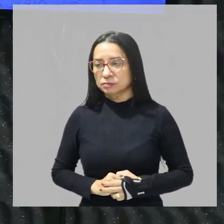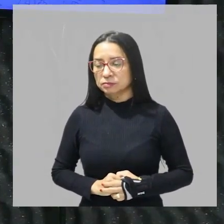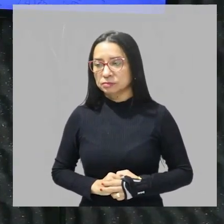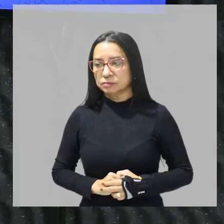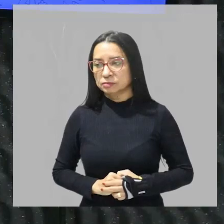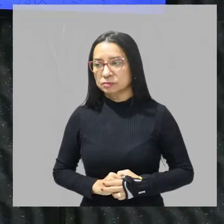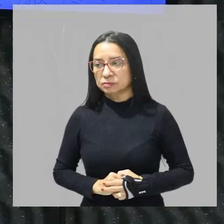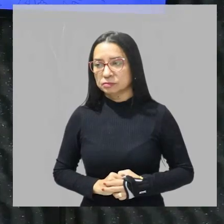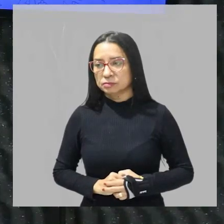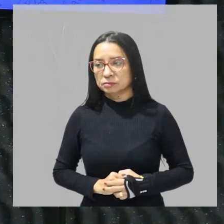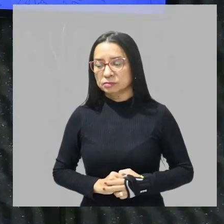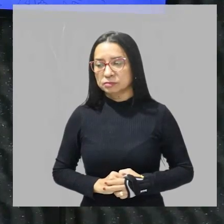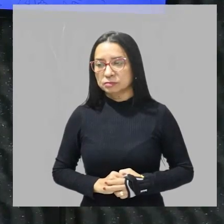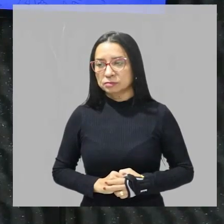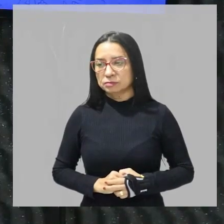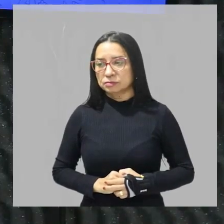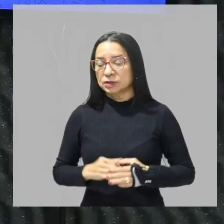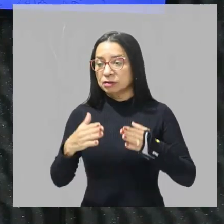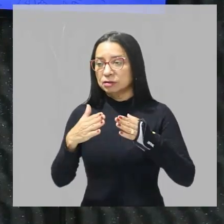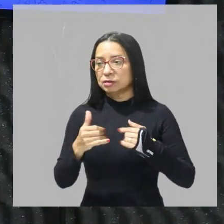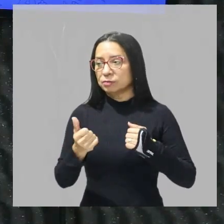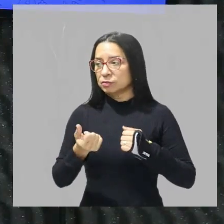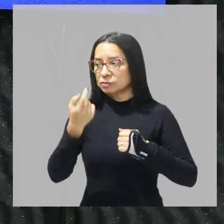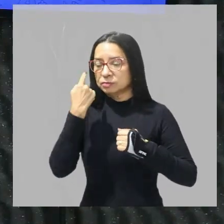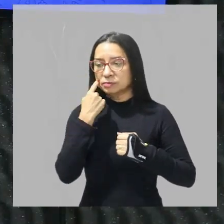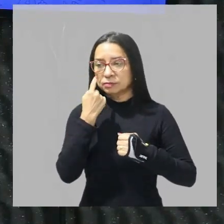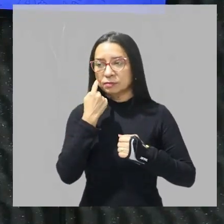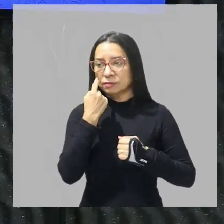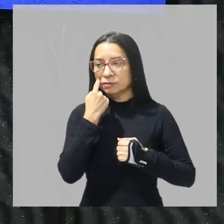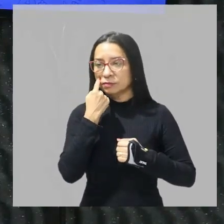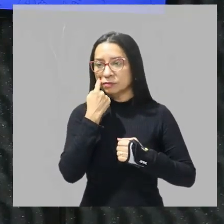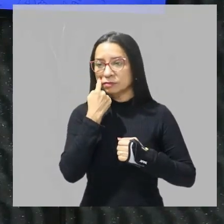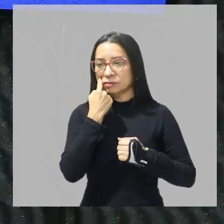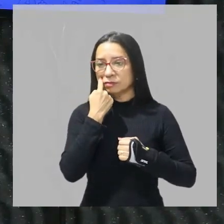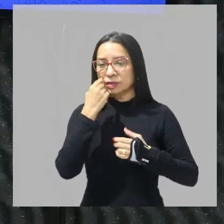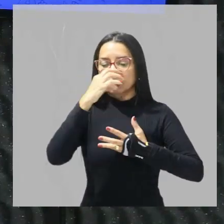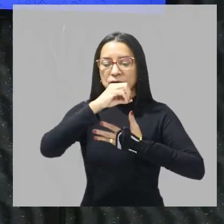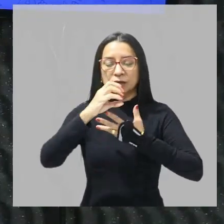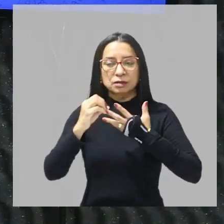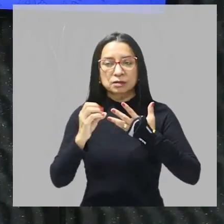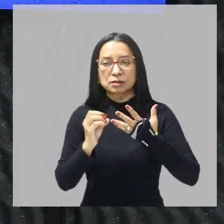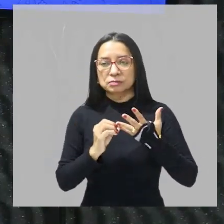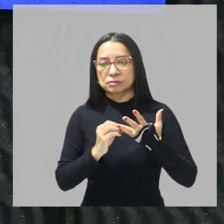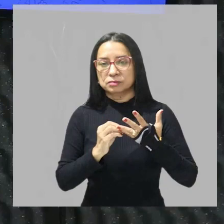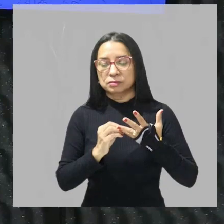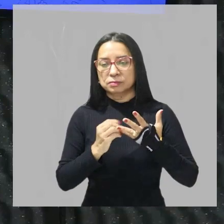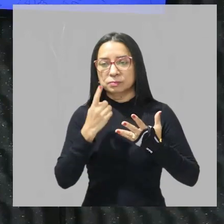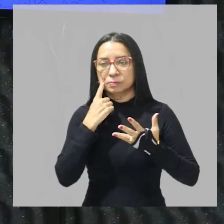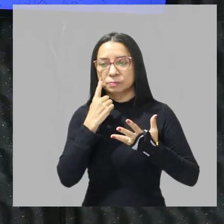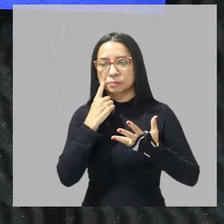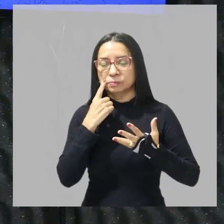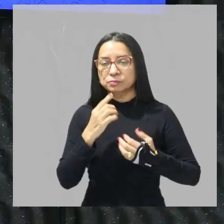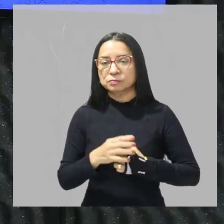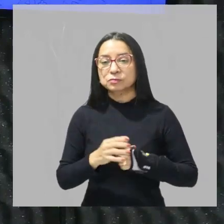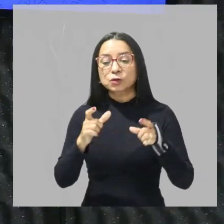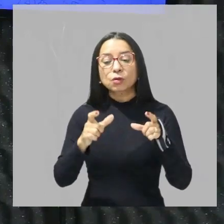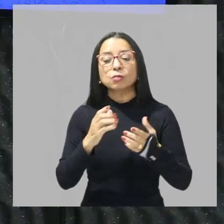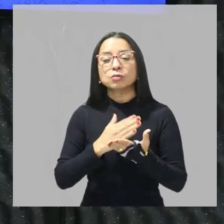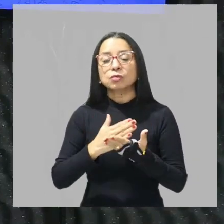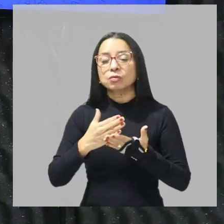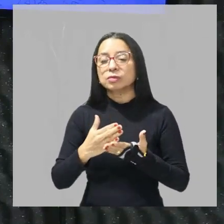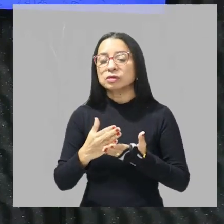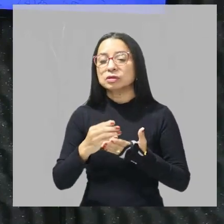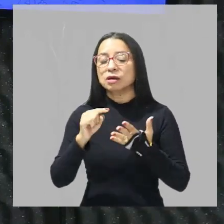em um ecossistema. Aí ele está pedindo para a gente analisar a teia alimentar. Vamos aqui, pessoal. Por onde é que a gente começa